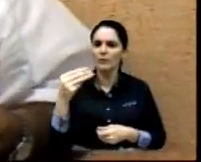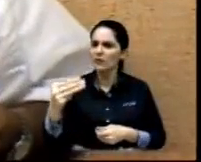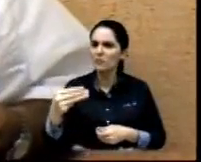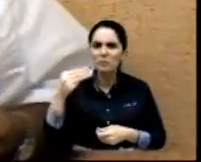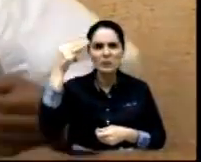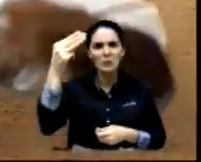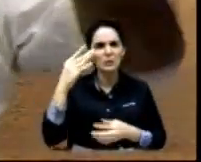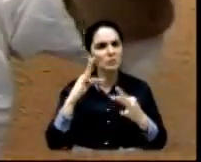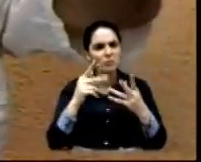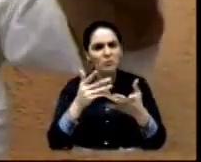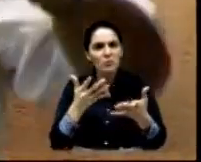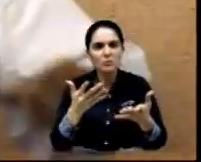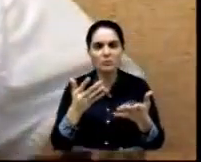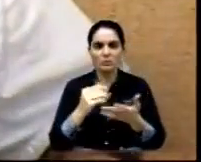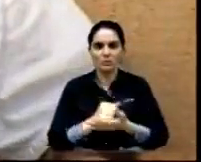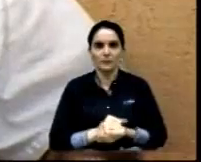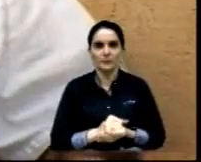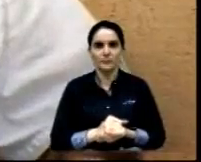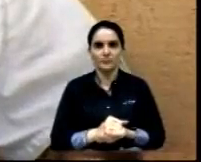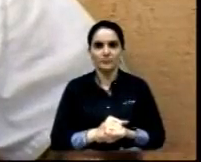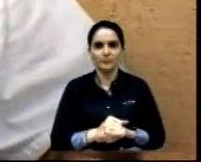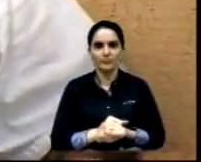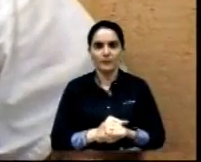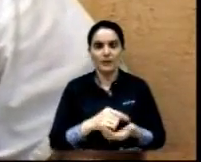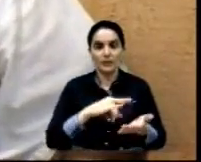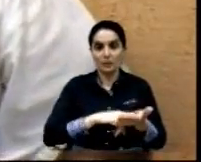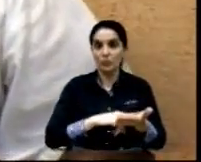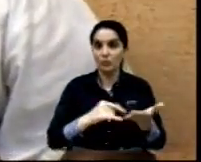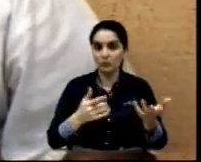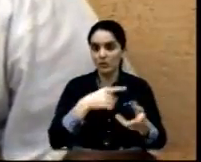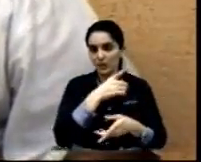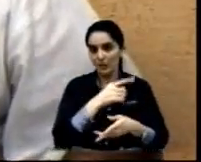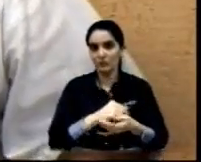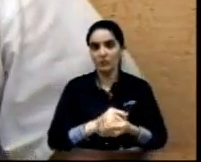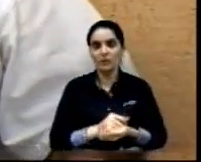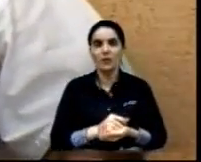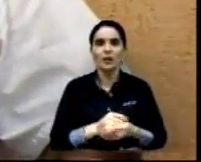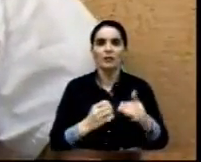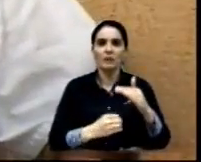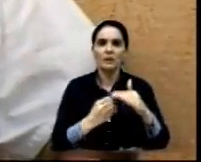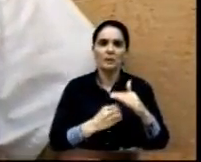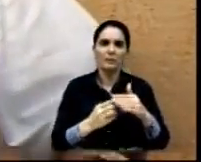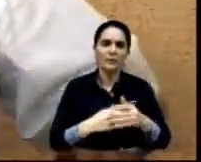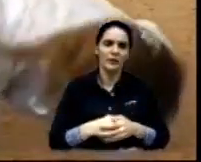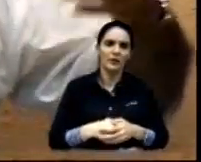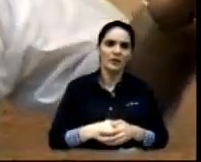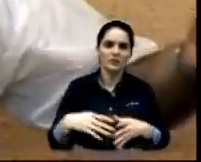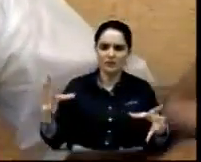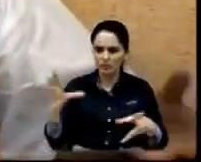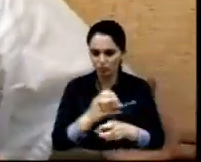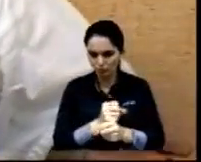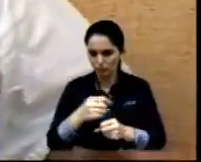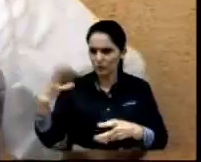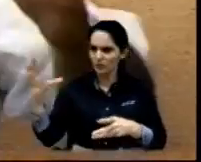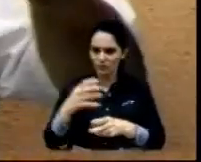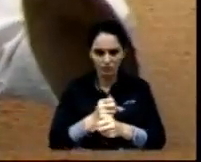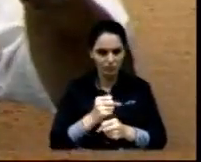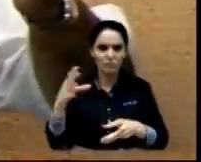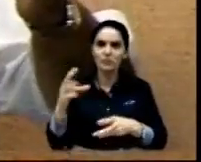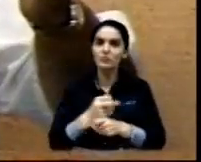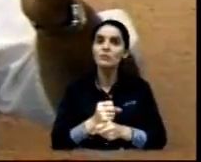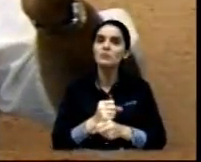Milhões. Então nós temos um contrato lá com a Forti de 24 milhões, com mais 8 milhões de aditivos, são 32. Ah, mas nós não usamos todo o contrato, mas